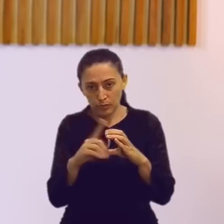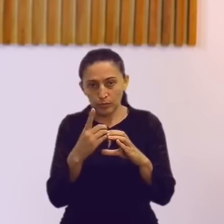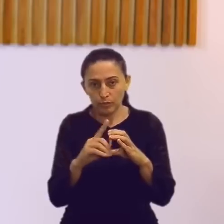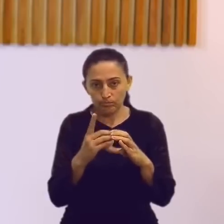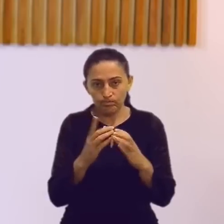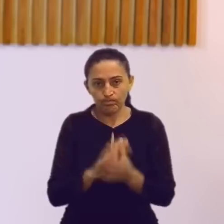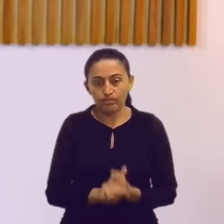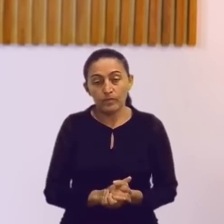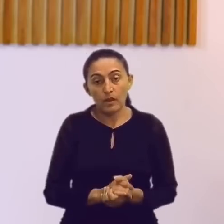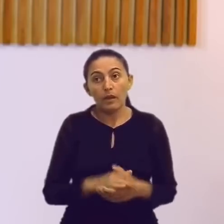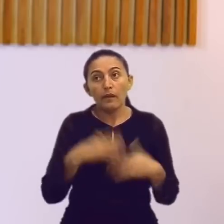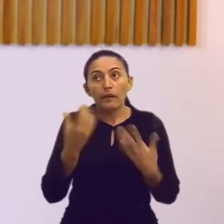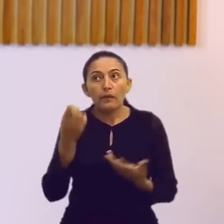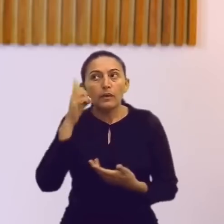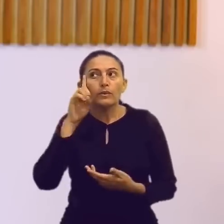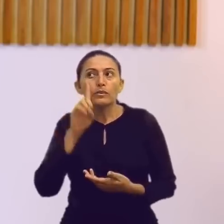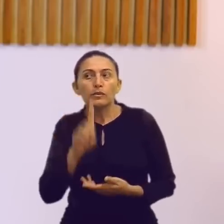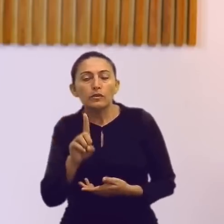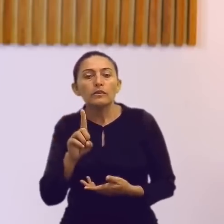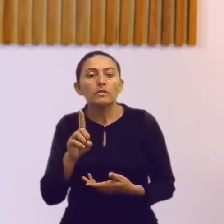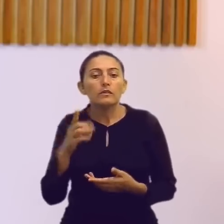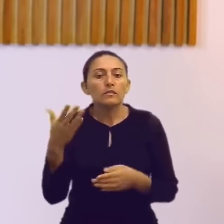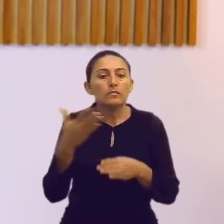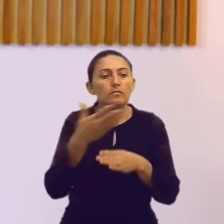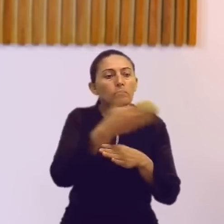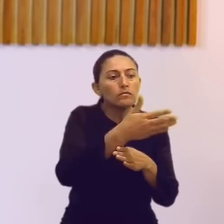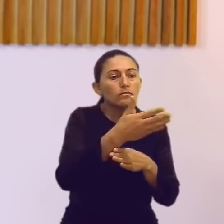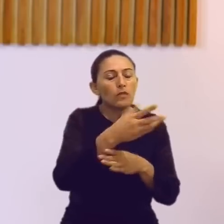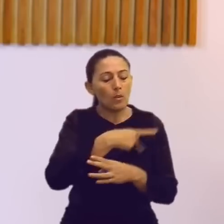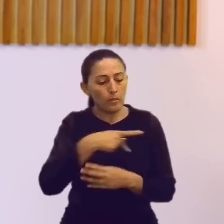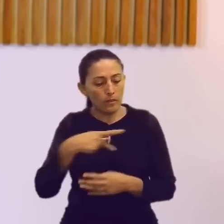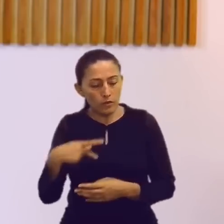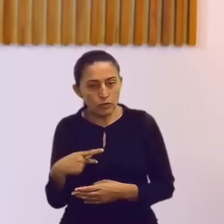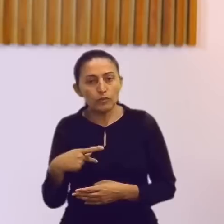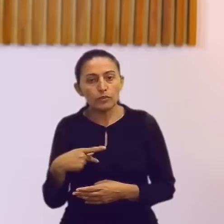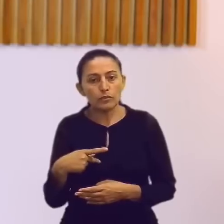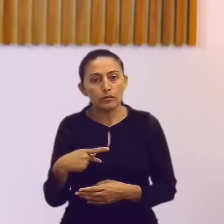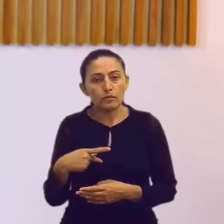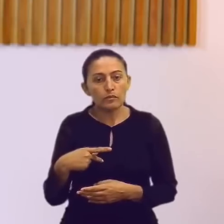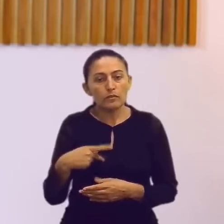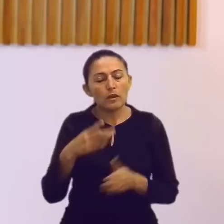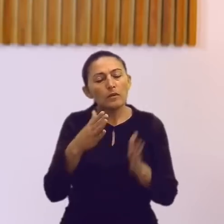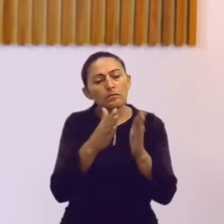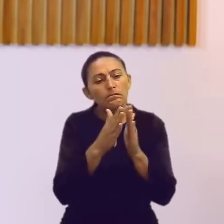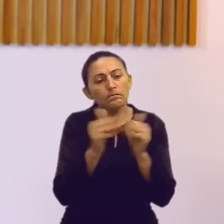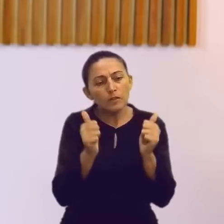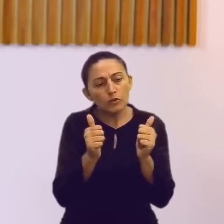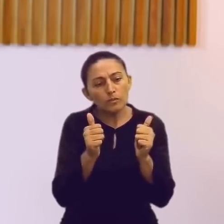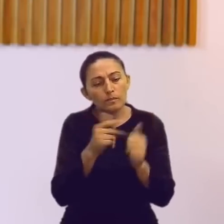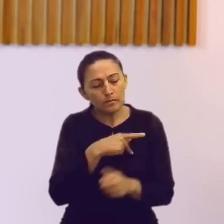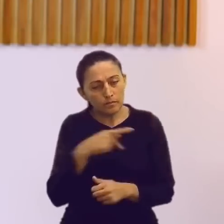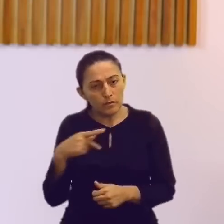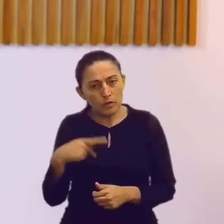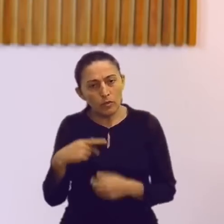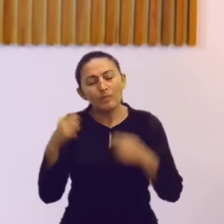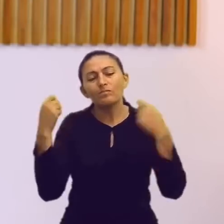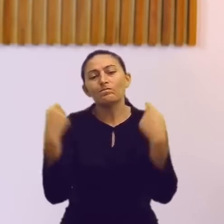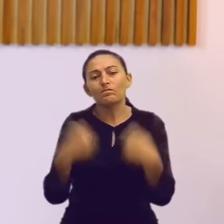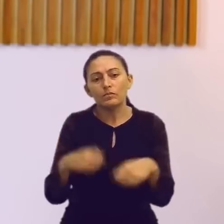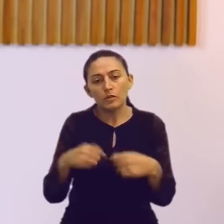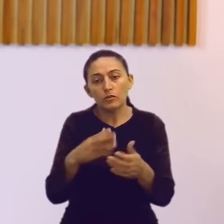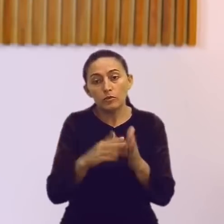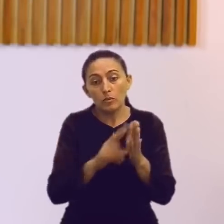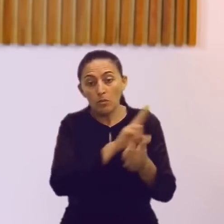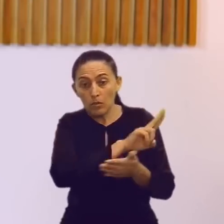E um dia ela foi até o gabinete do pastor e lhe fez um pedido. Pastor, eu preciso que o meu nome